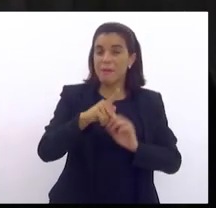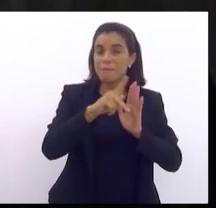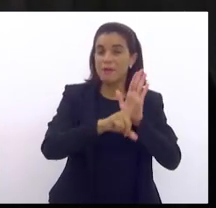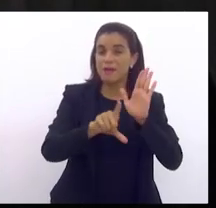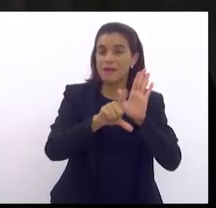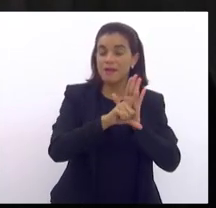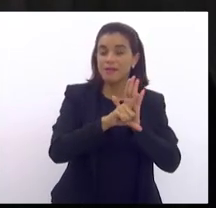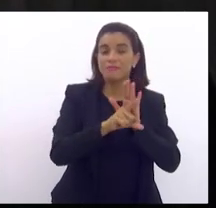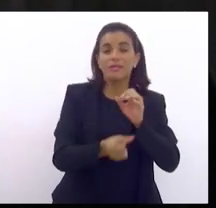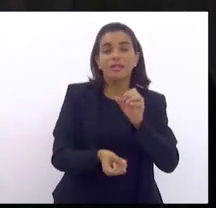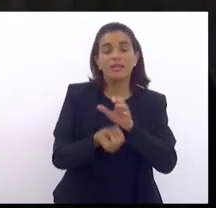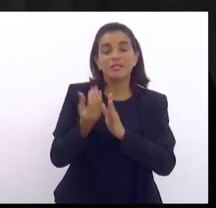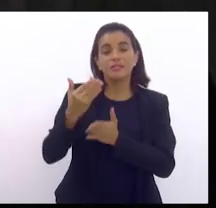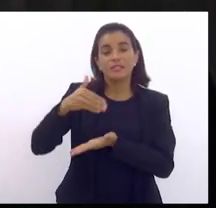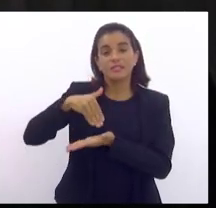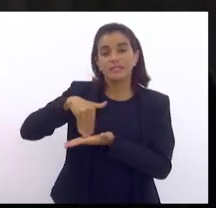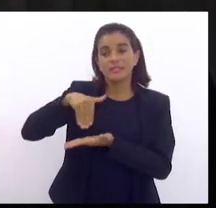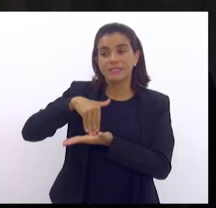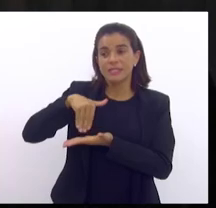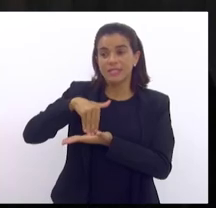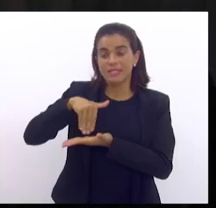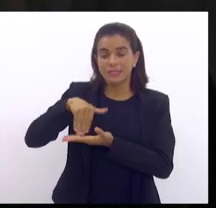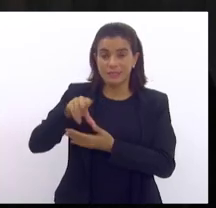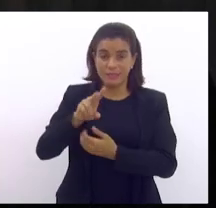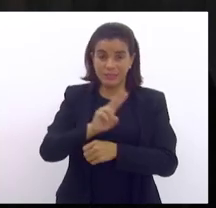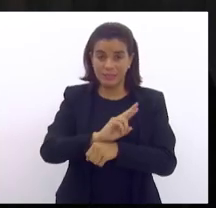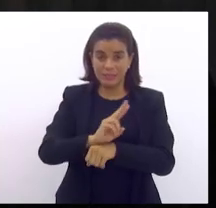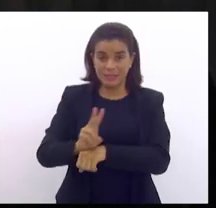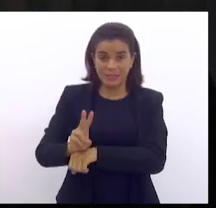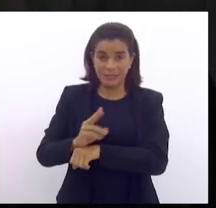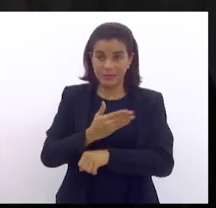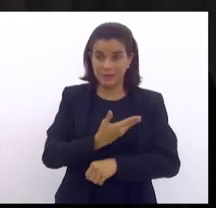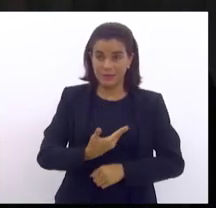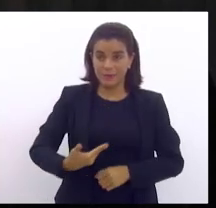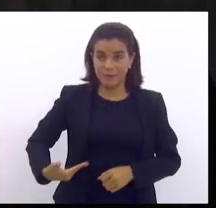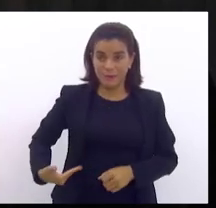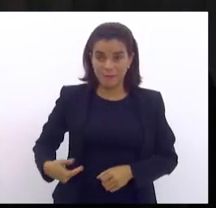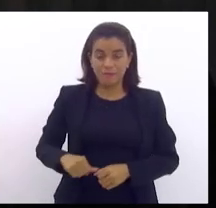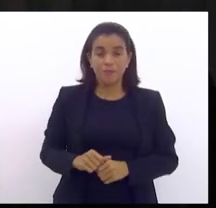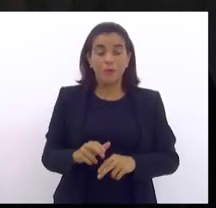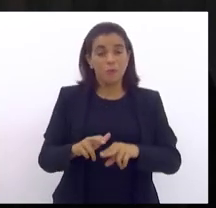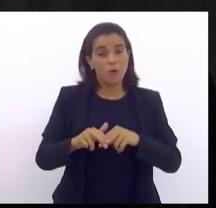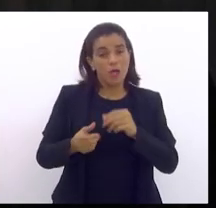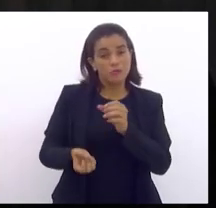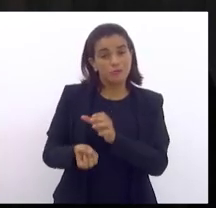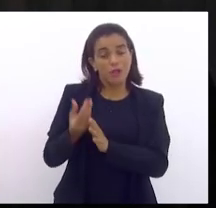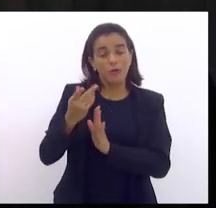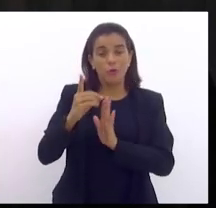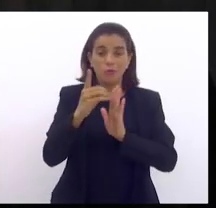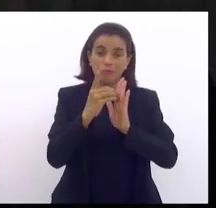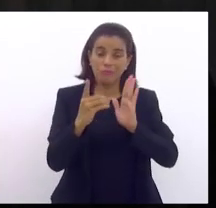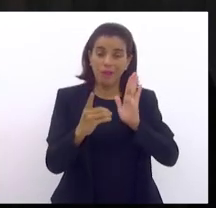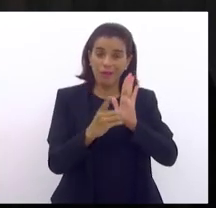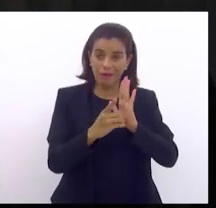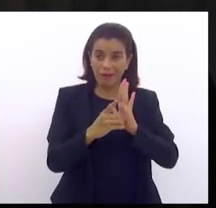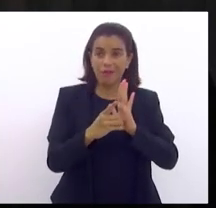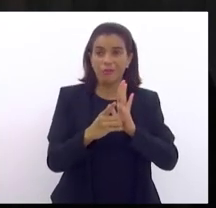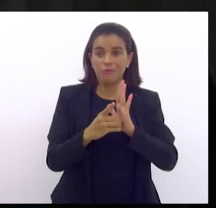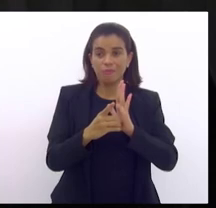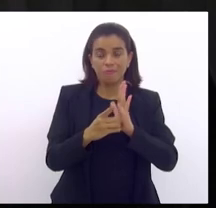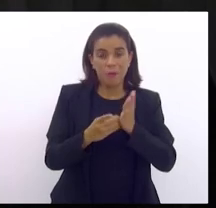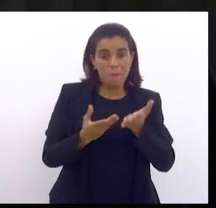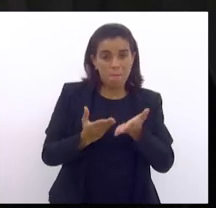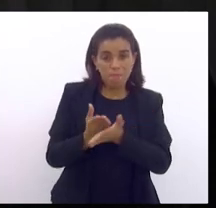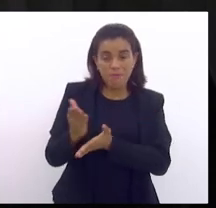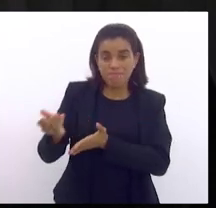da Secretaria de Segurança Pública, visto que o decreto que ele fez foi dar para efeito imediato, mas